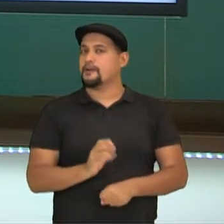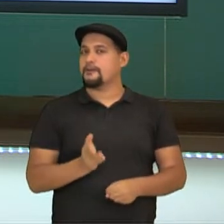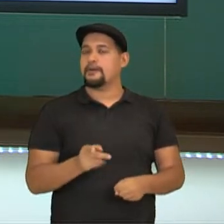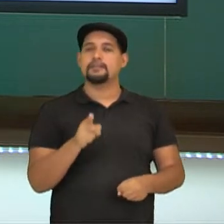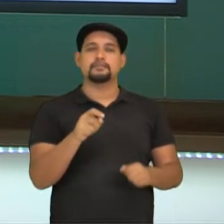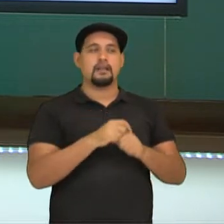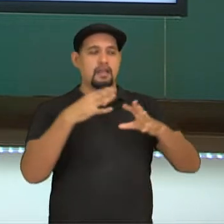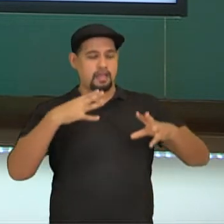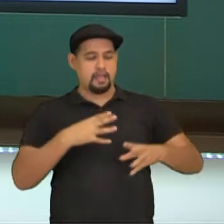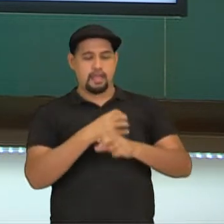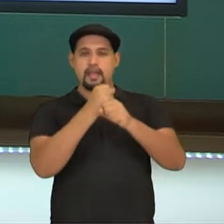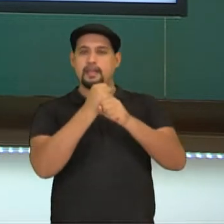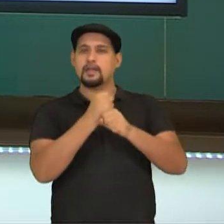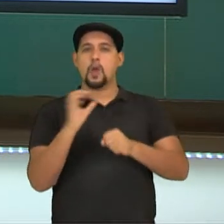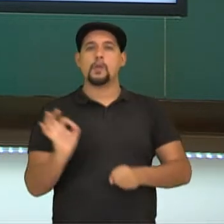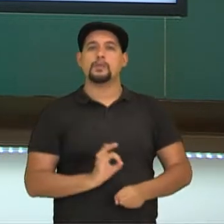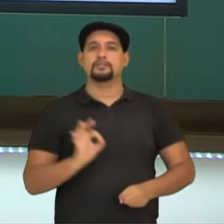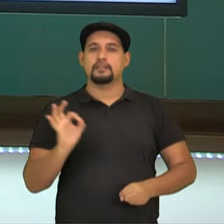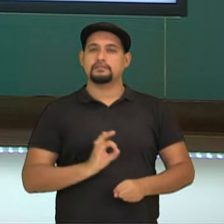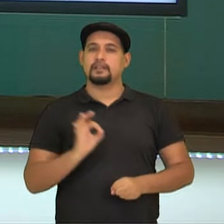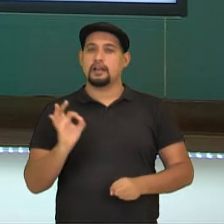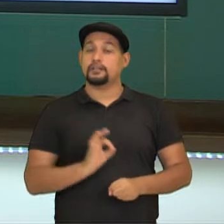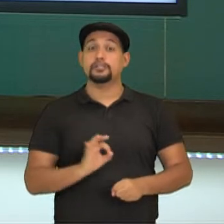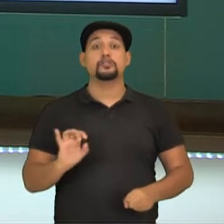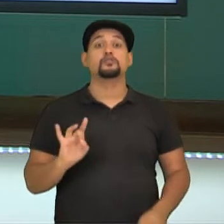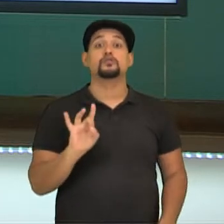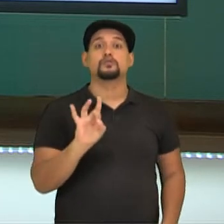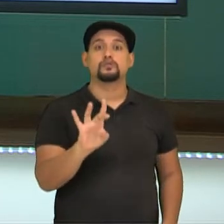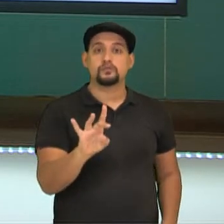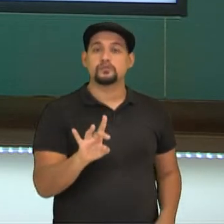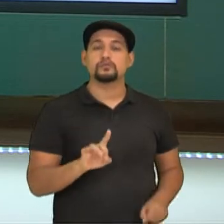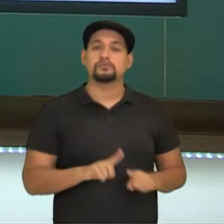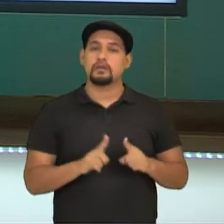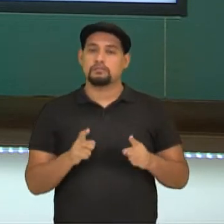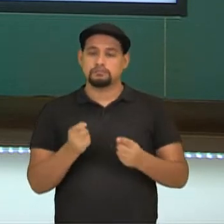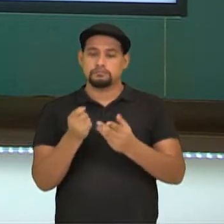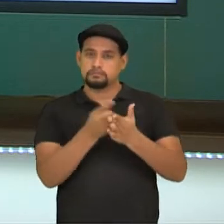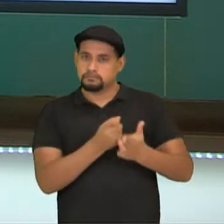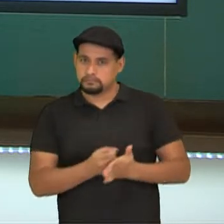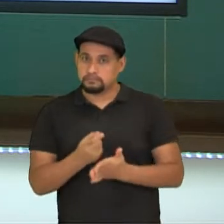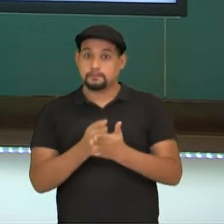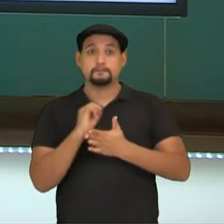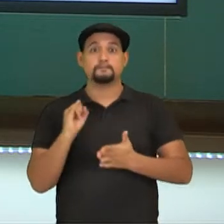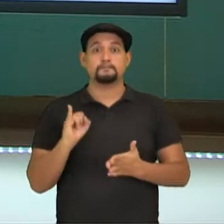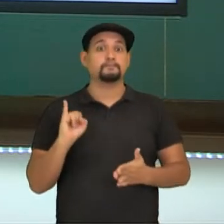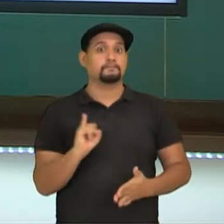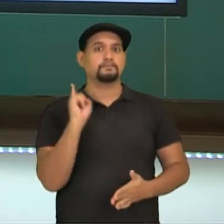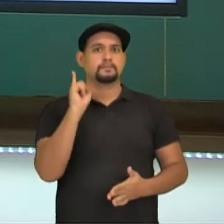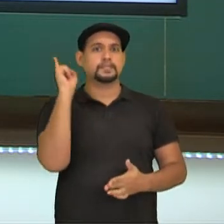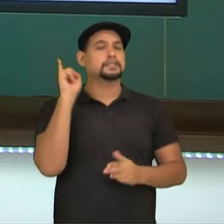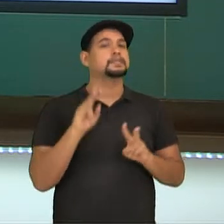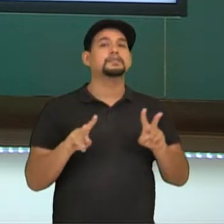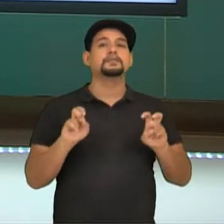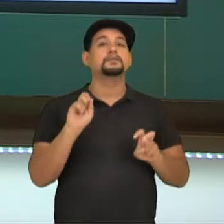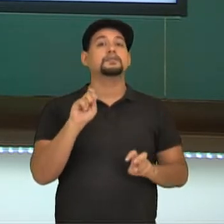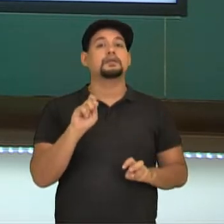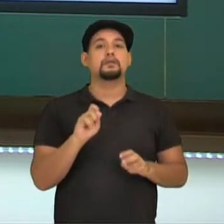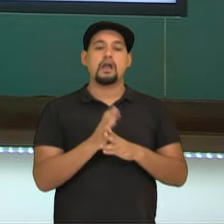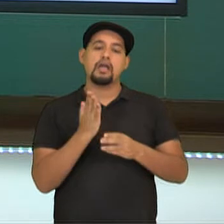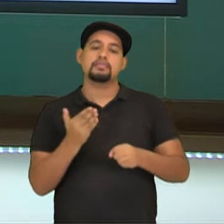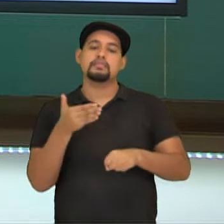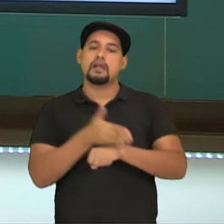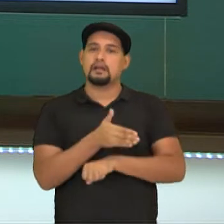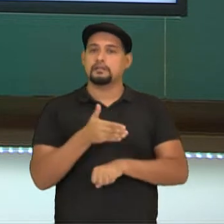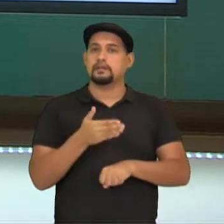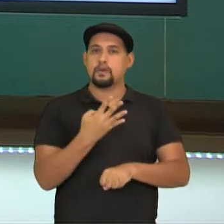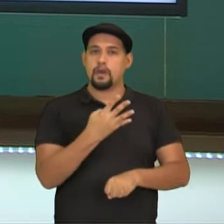para vocês calcularem a porcentagem apenas das despesas essenciais em relação à receita, que